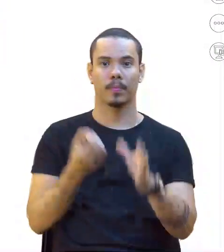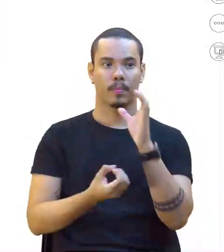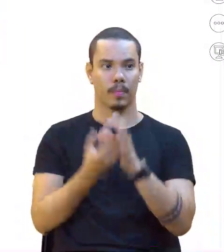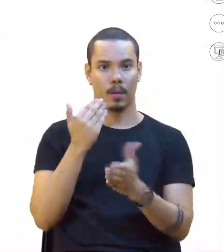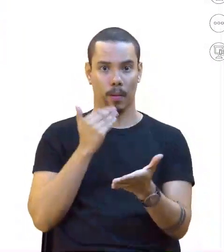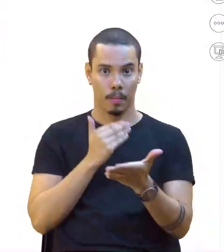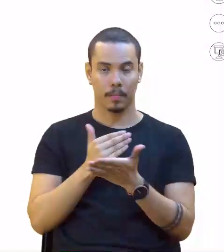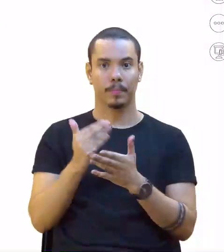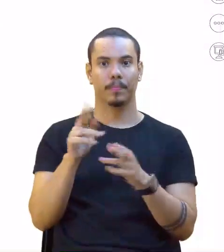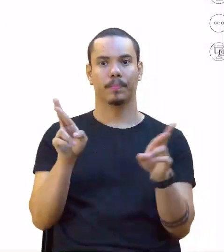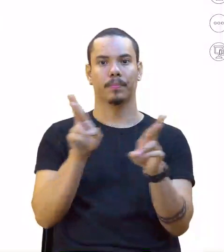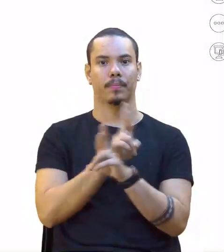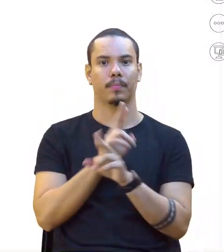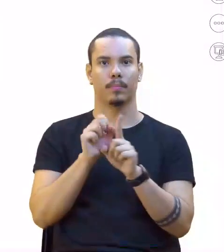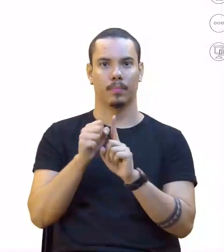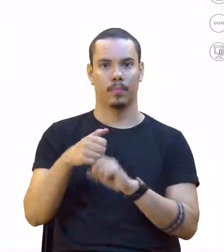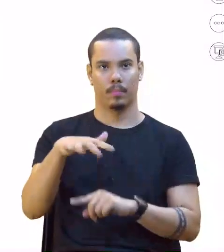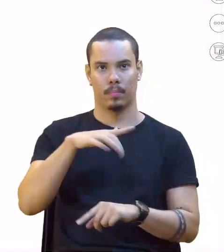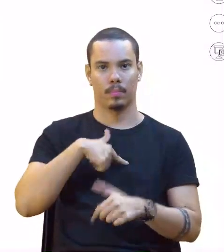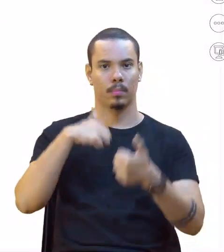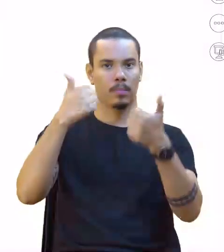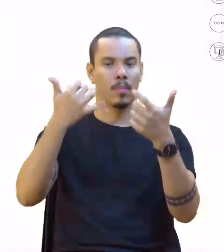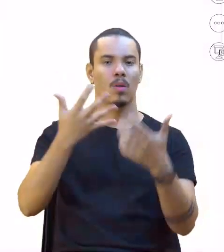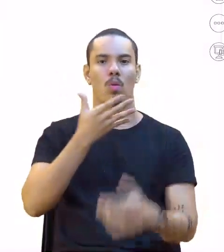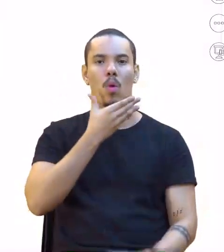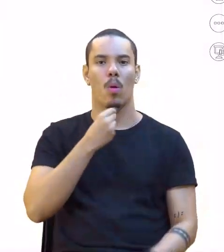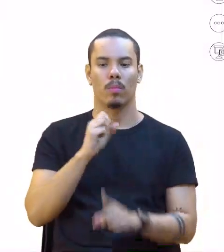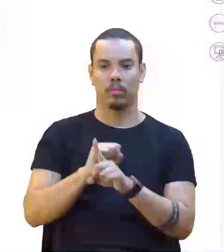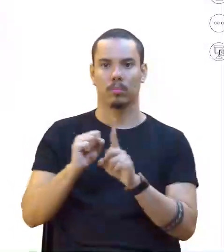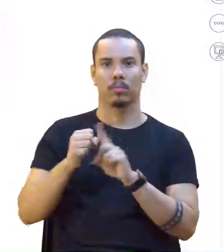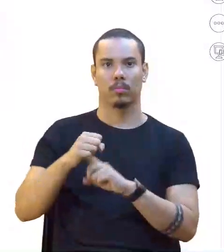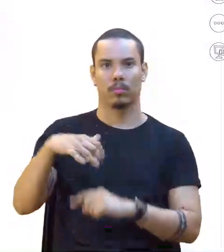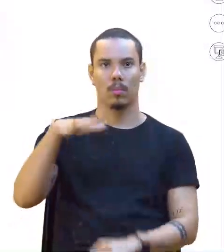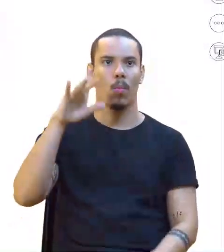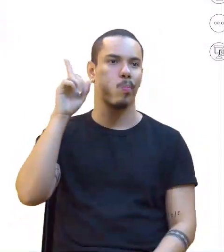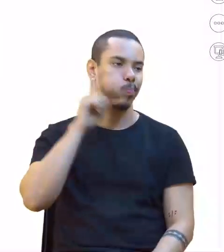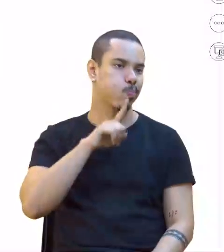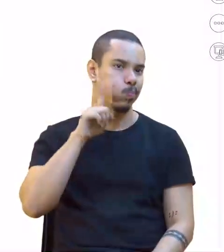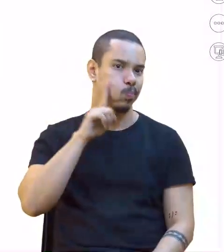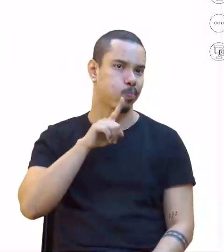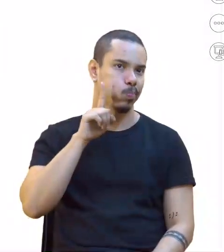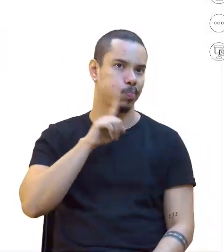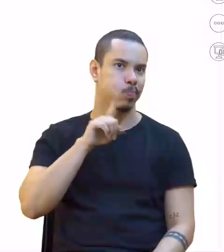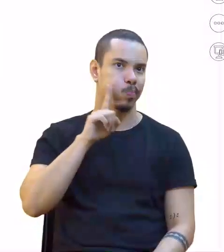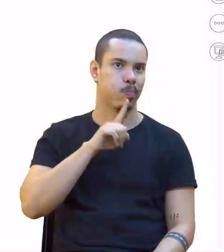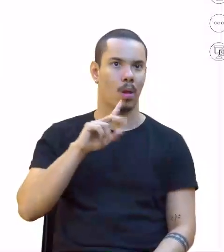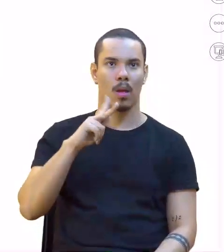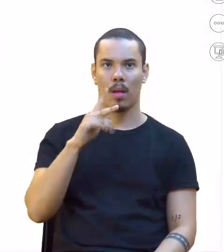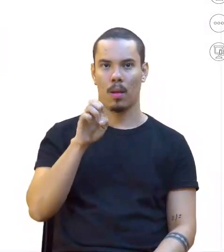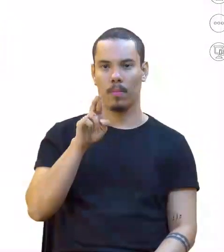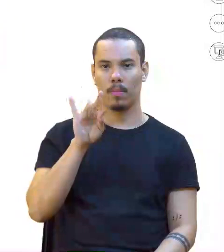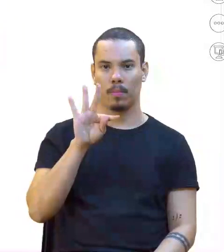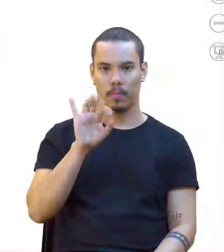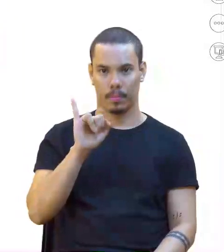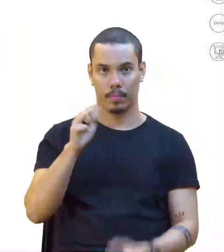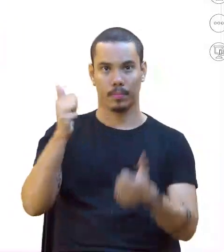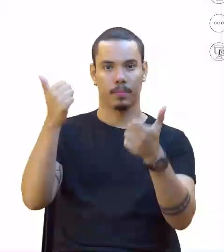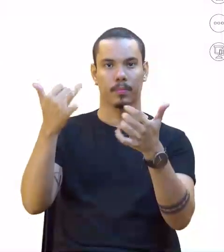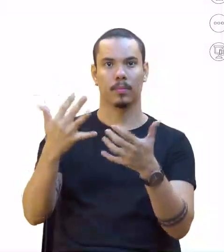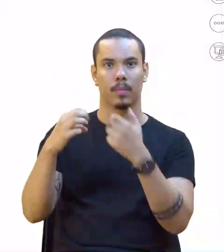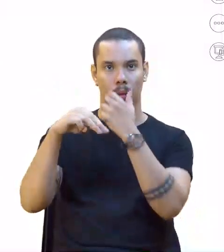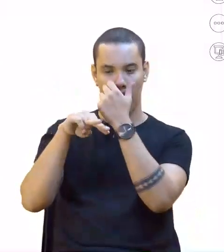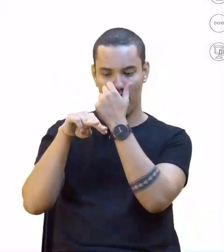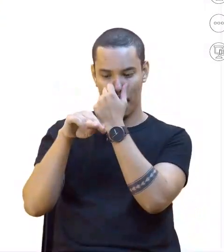um conceito de um sociólogo americano, que é o George Herbert Mead. O Mead, ele dizia que nós somos